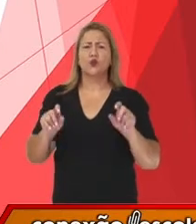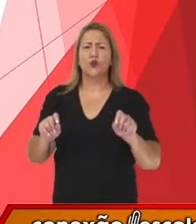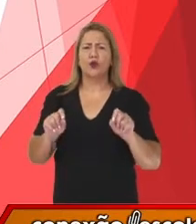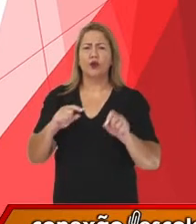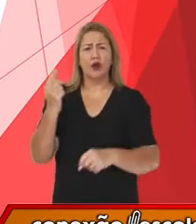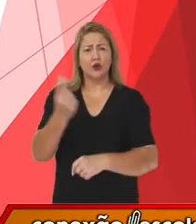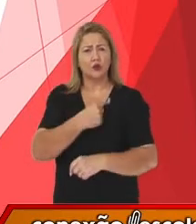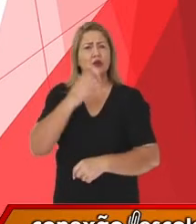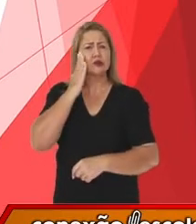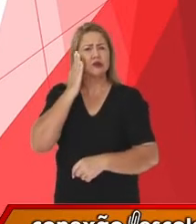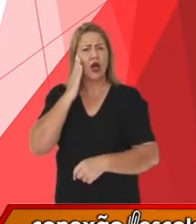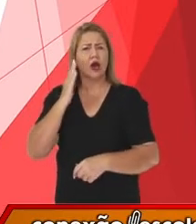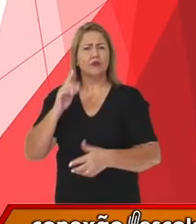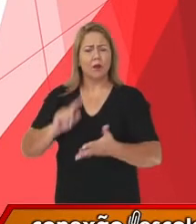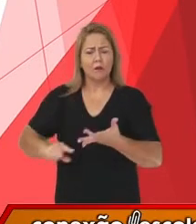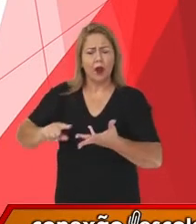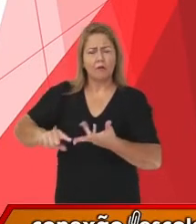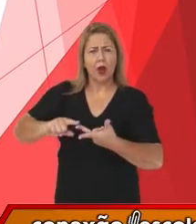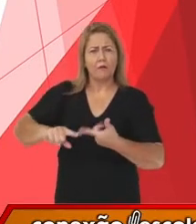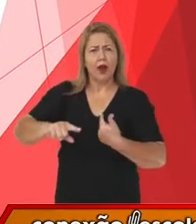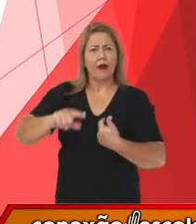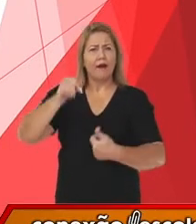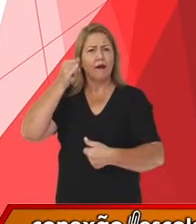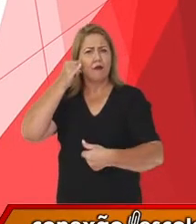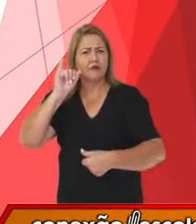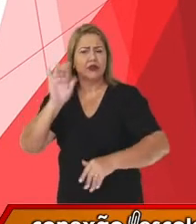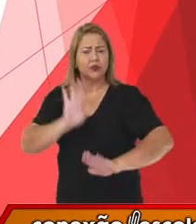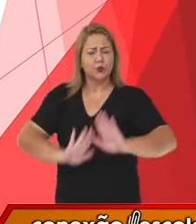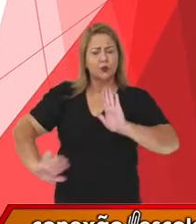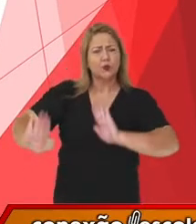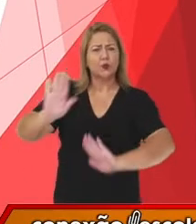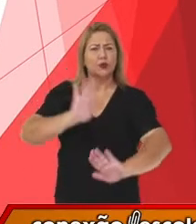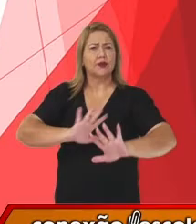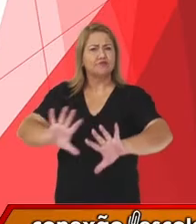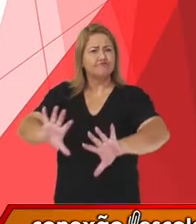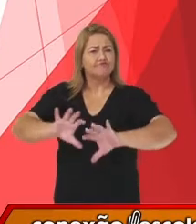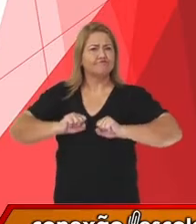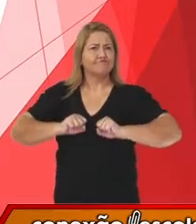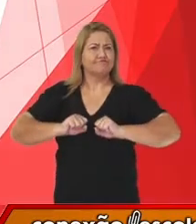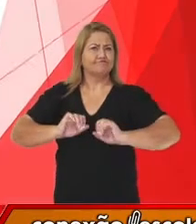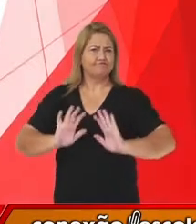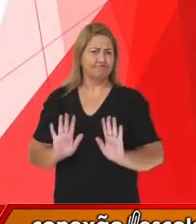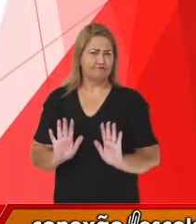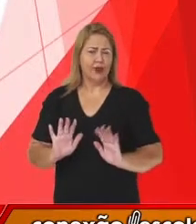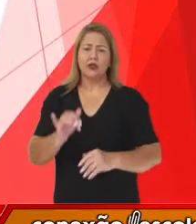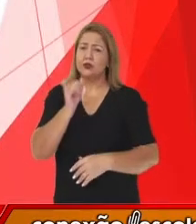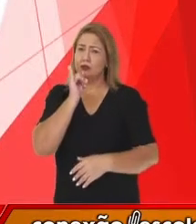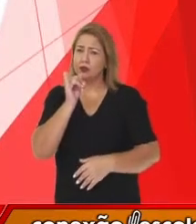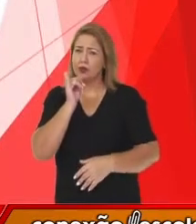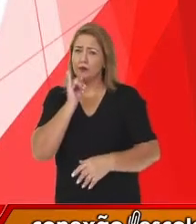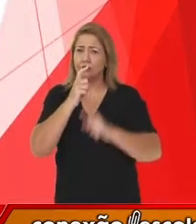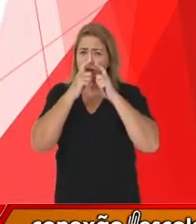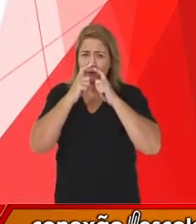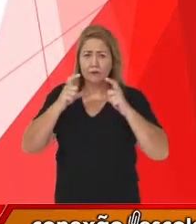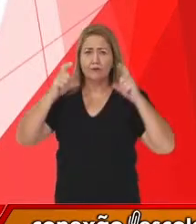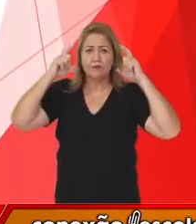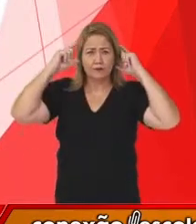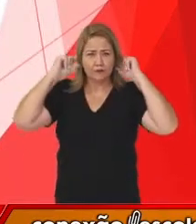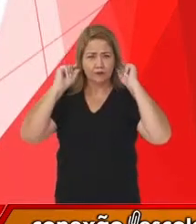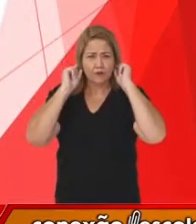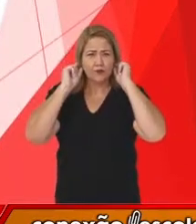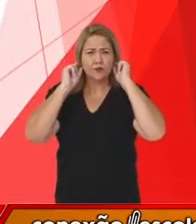sabemos algumas maneiras de nos precavermos em relação à contaminação. Por exemplo, usando máscaras